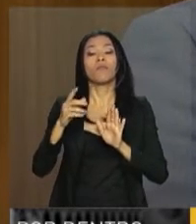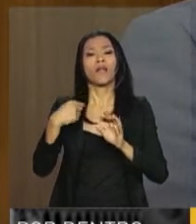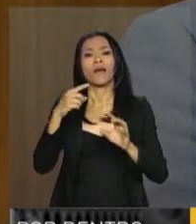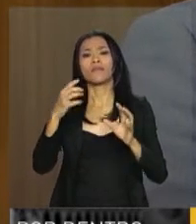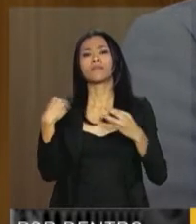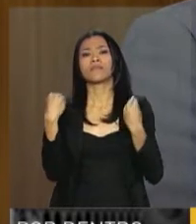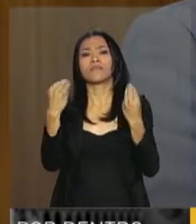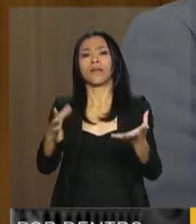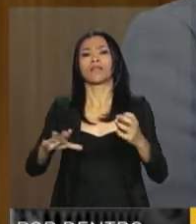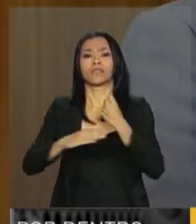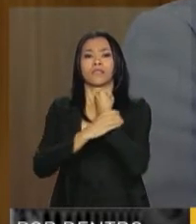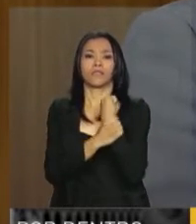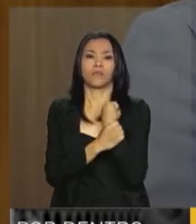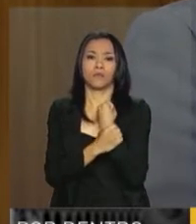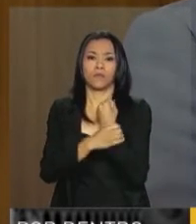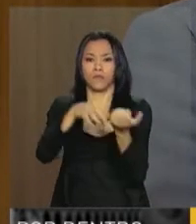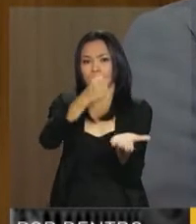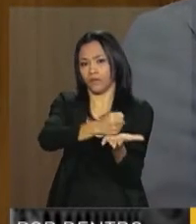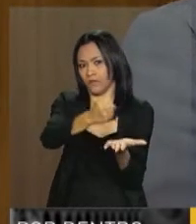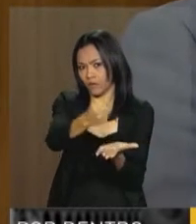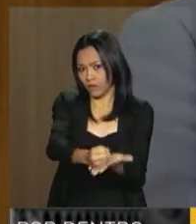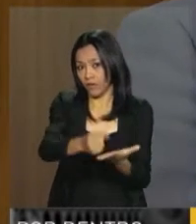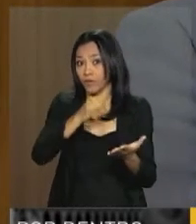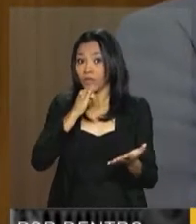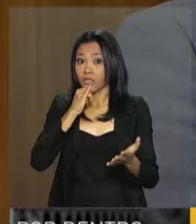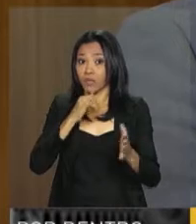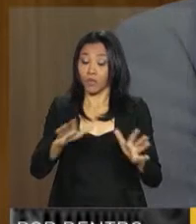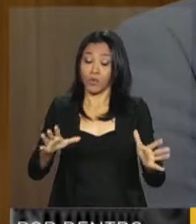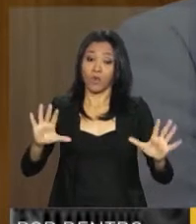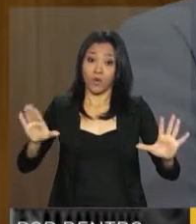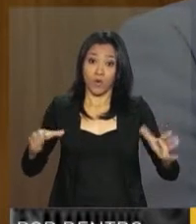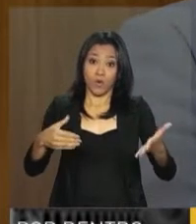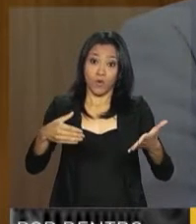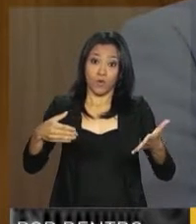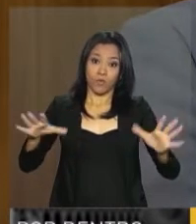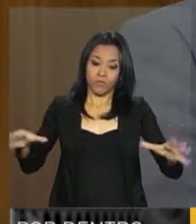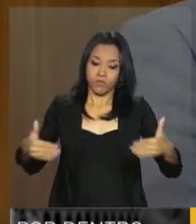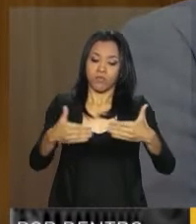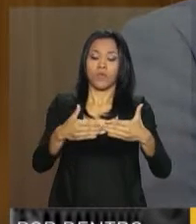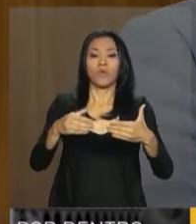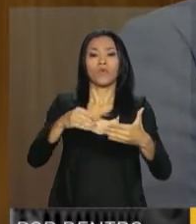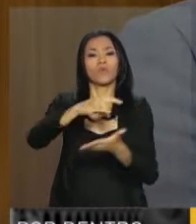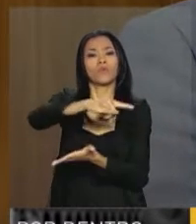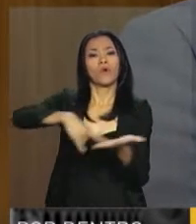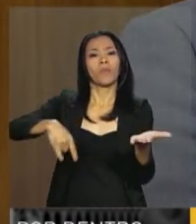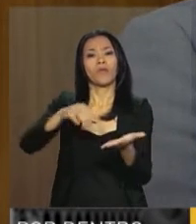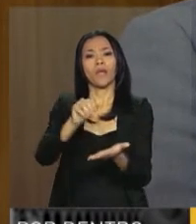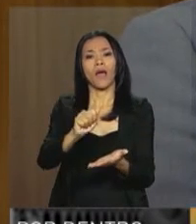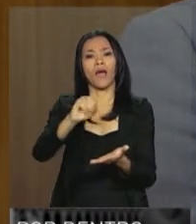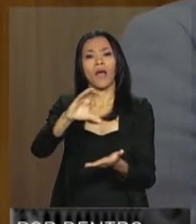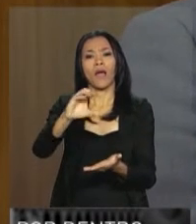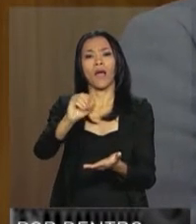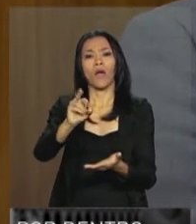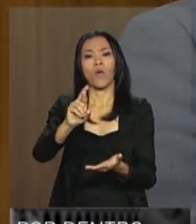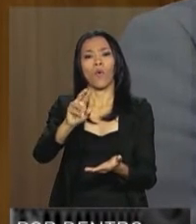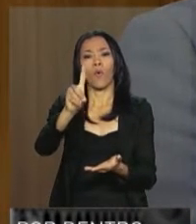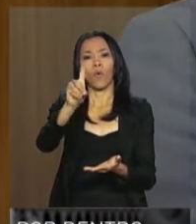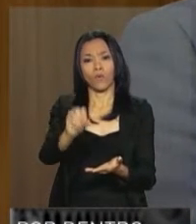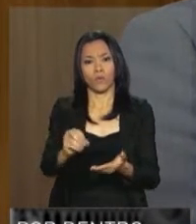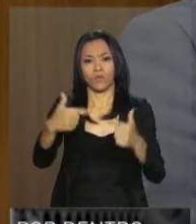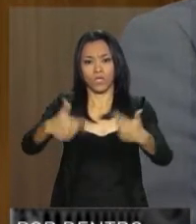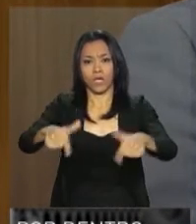jurídica os acordos coletivos de trabalho já é um dispositivo constitucional que